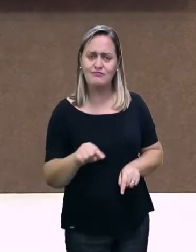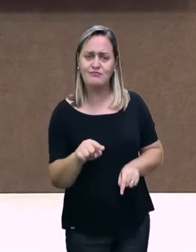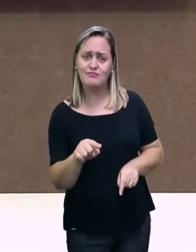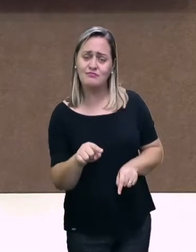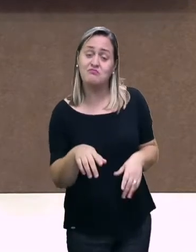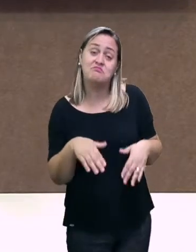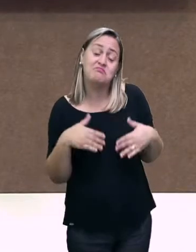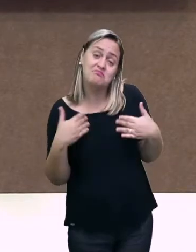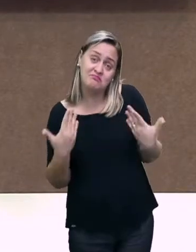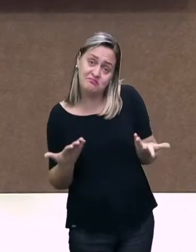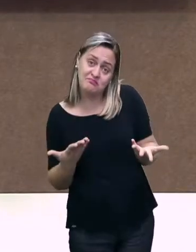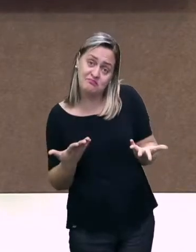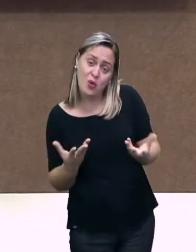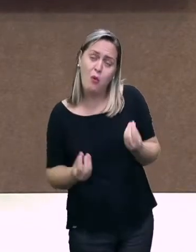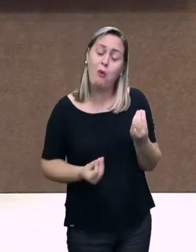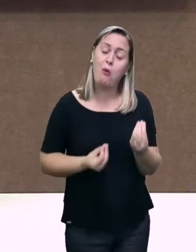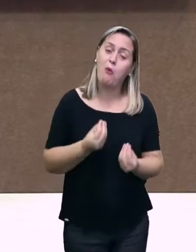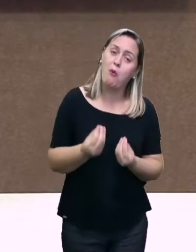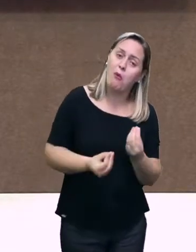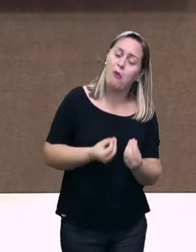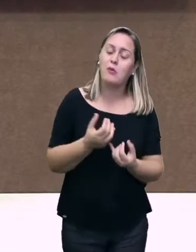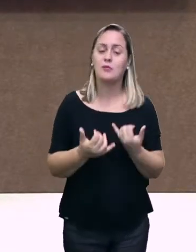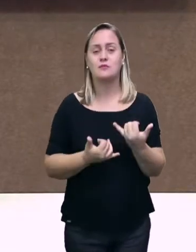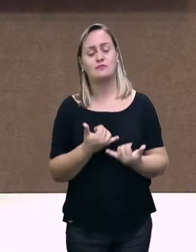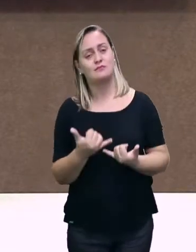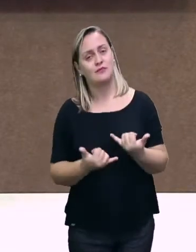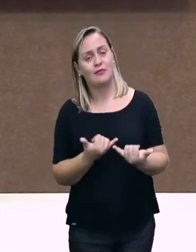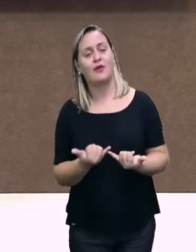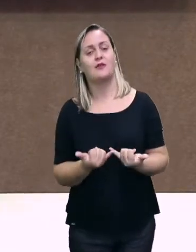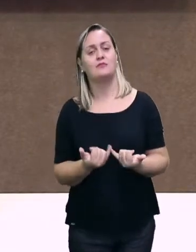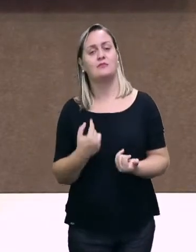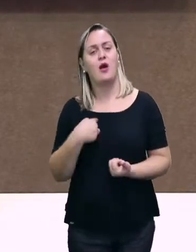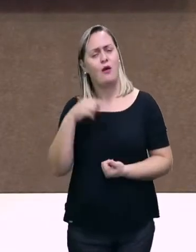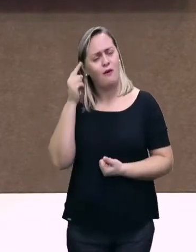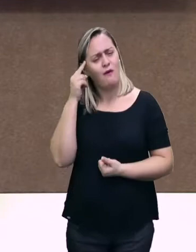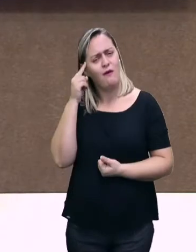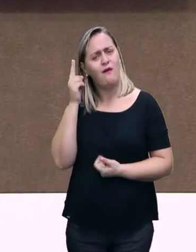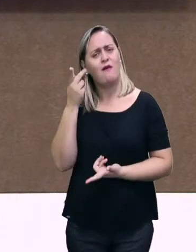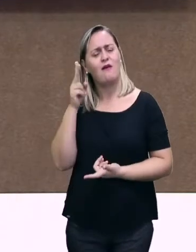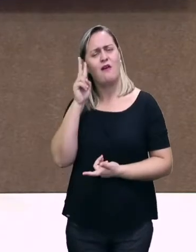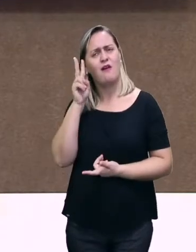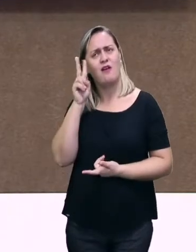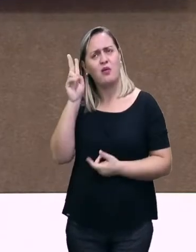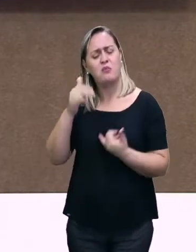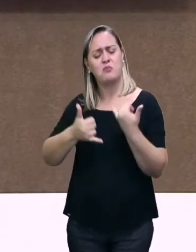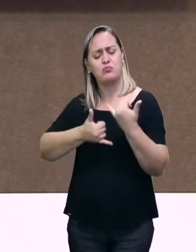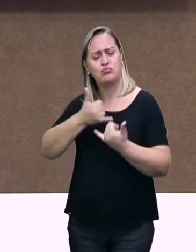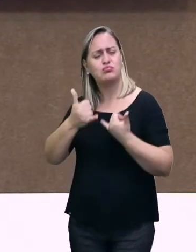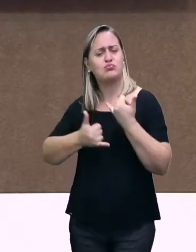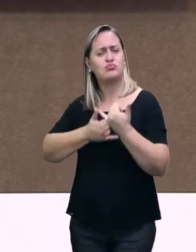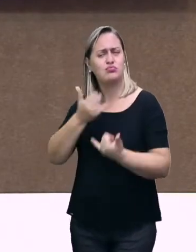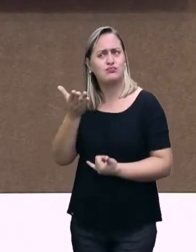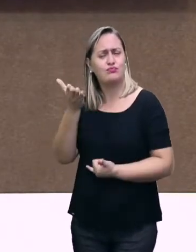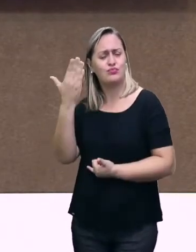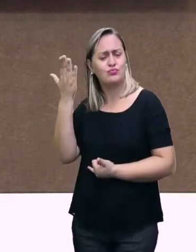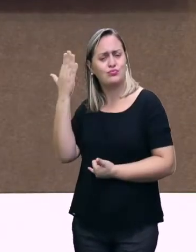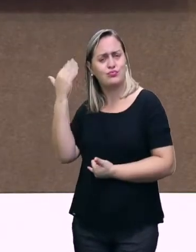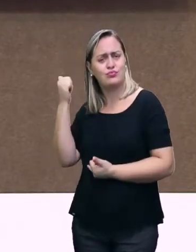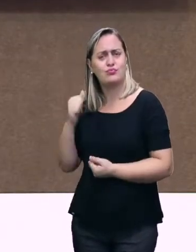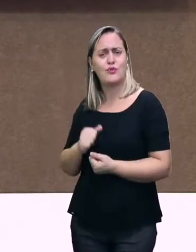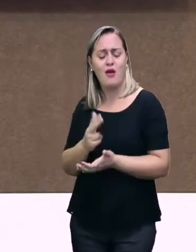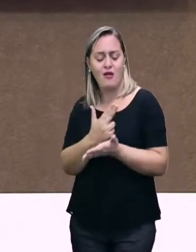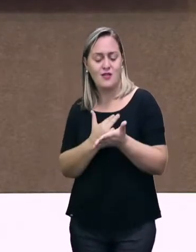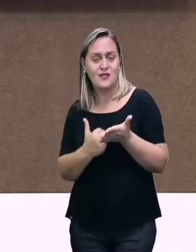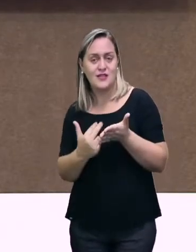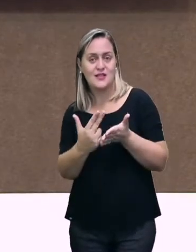saber como vai ser jogado. Eu lembro que eu brincava muito com essa bolinha de gude, a gente desenhava